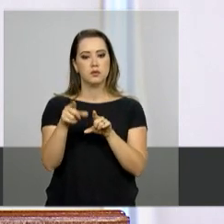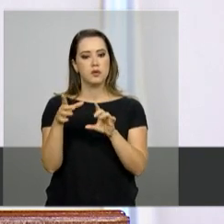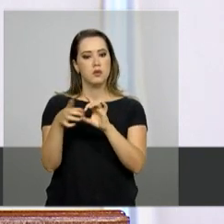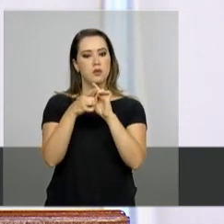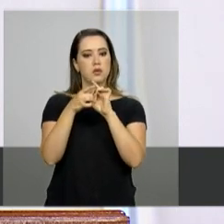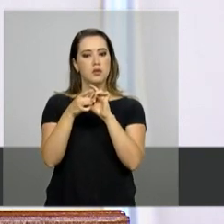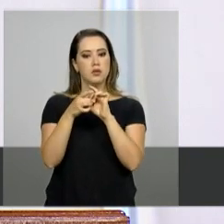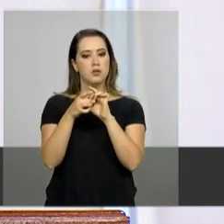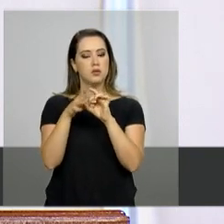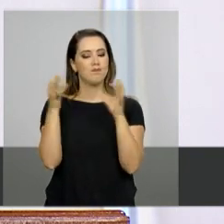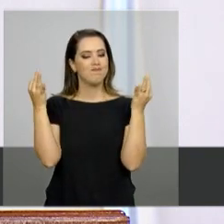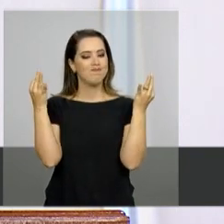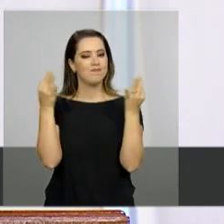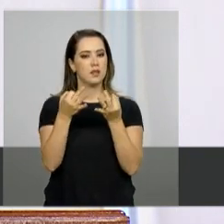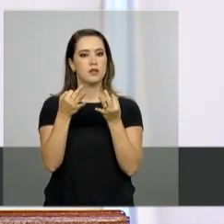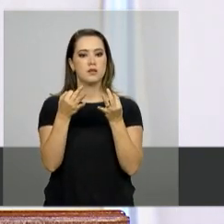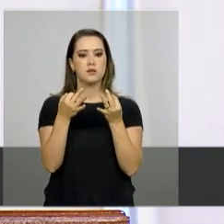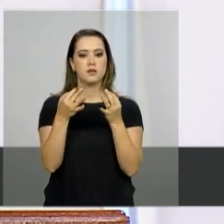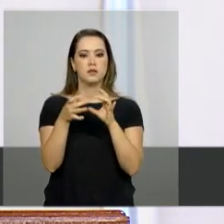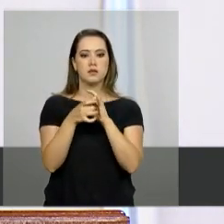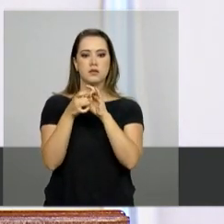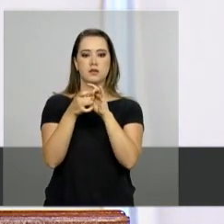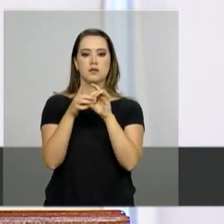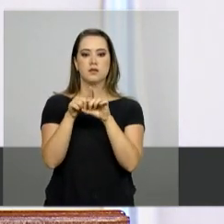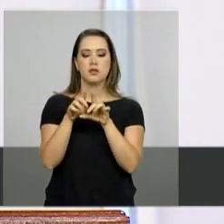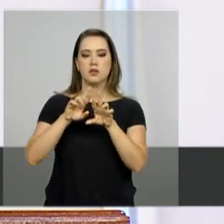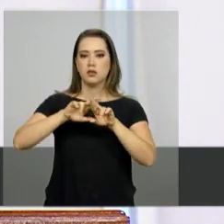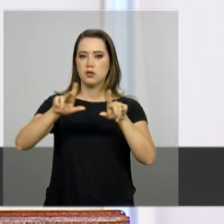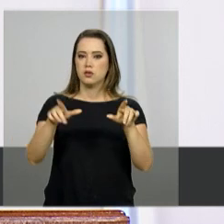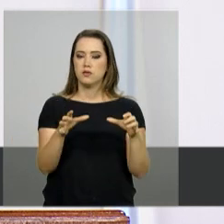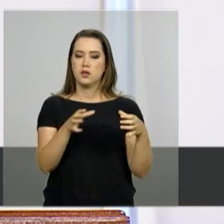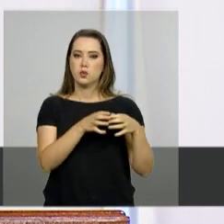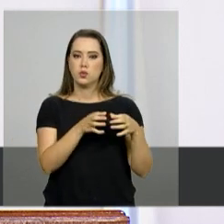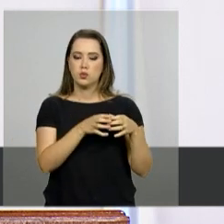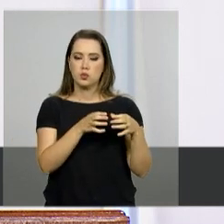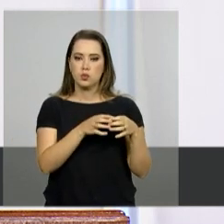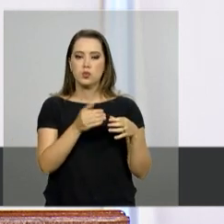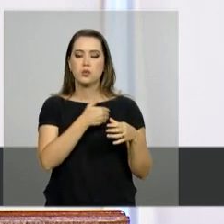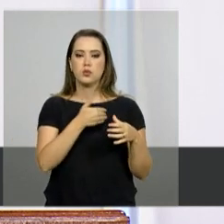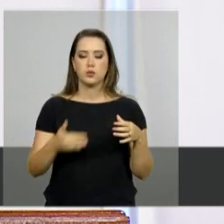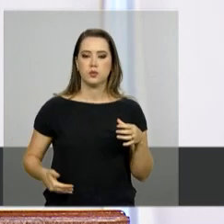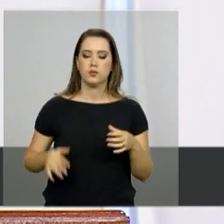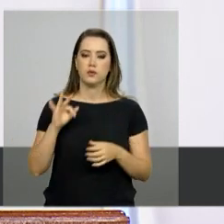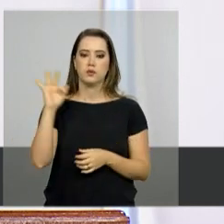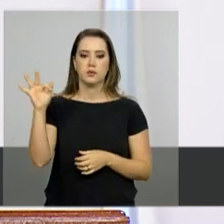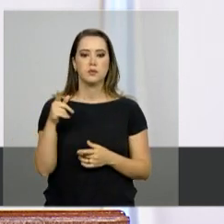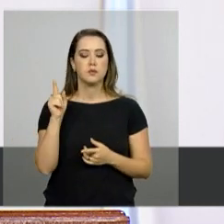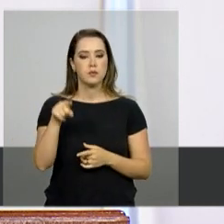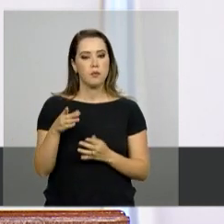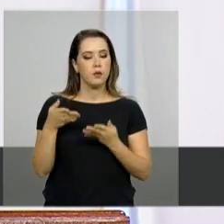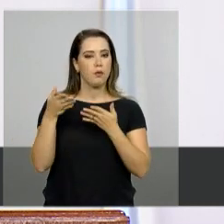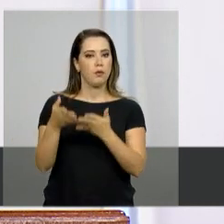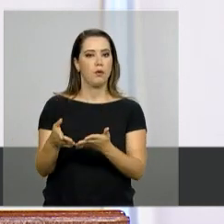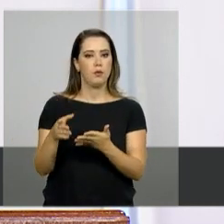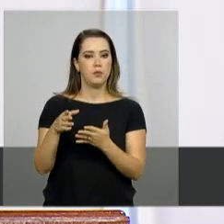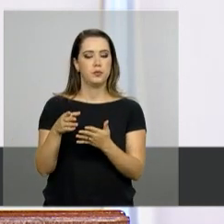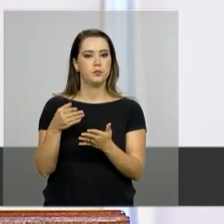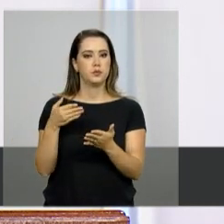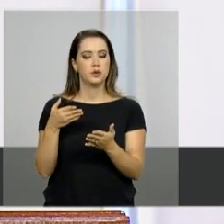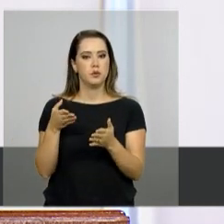integração absoluta entre vários órgãos do governo federal dela participam